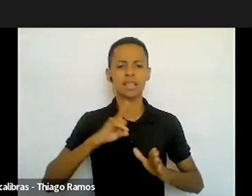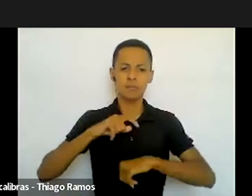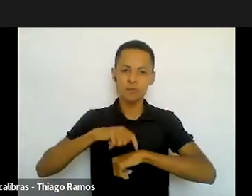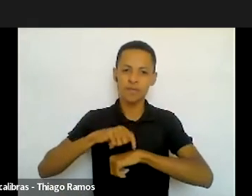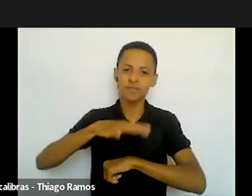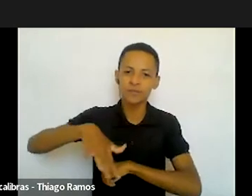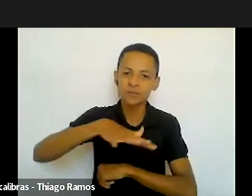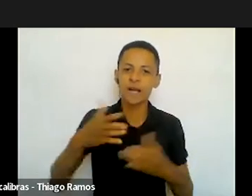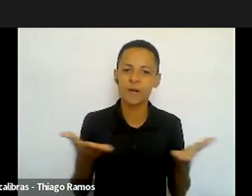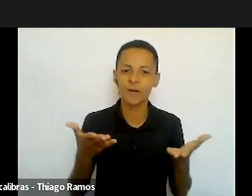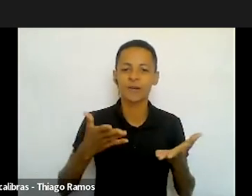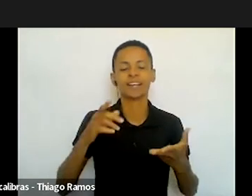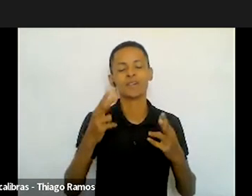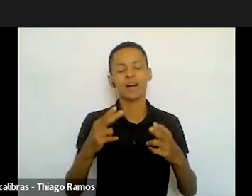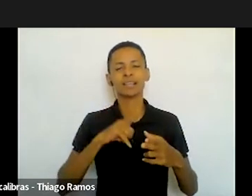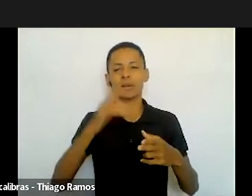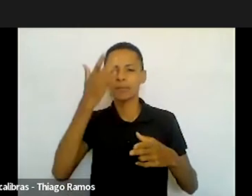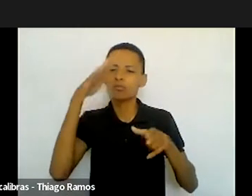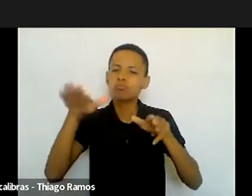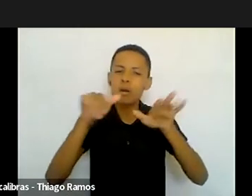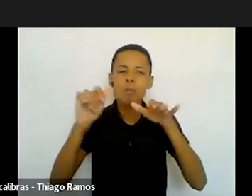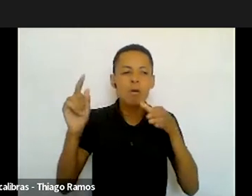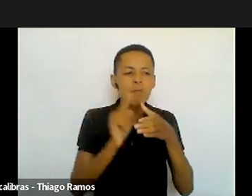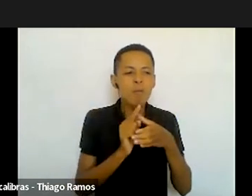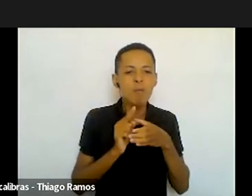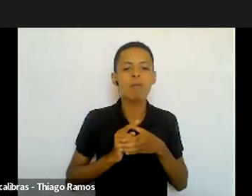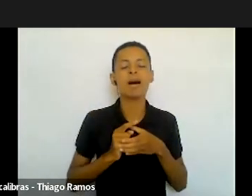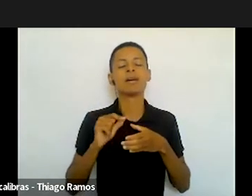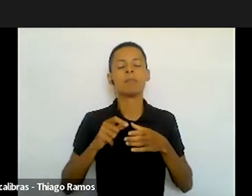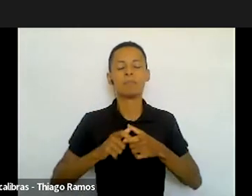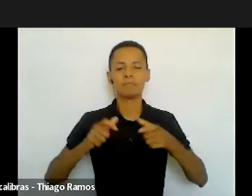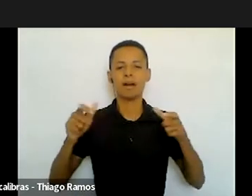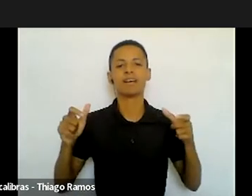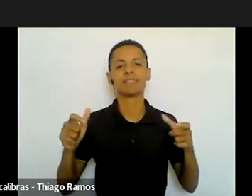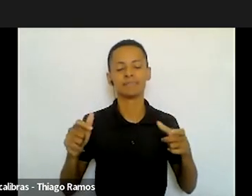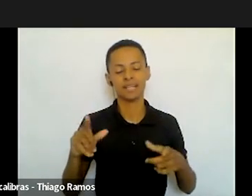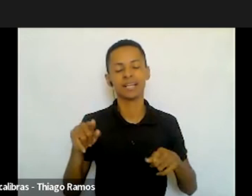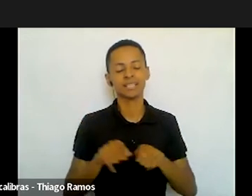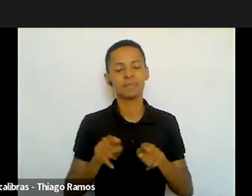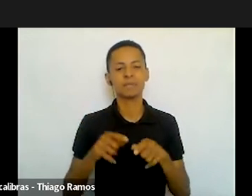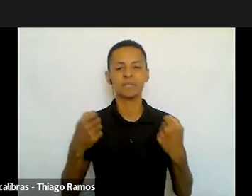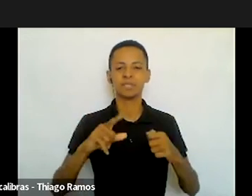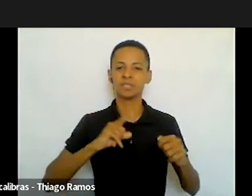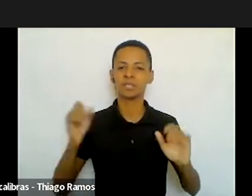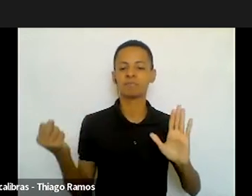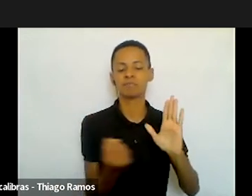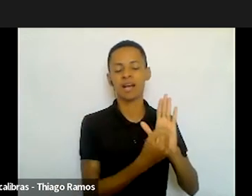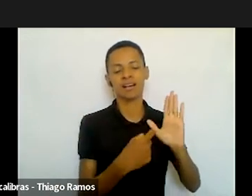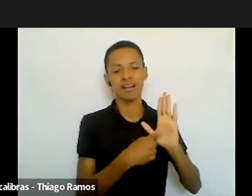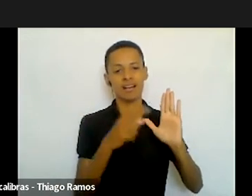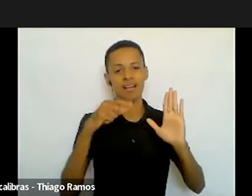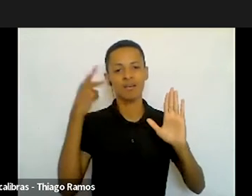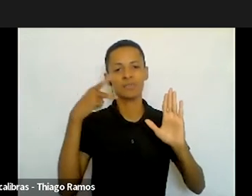cada vez mais pessoas. E sim, nós devemos demarcar a política como um território nosso